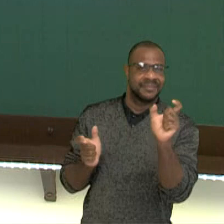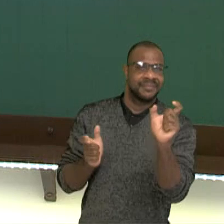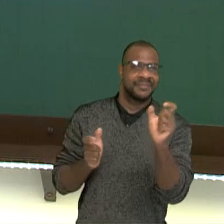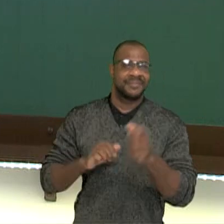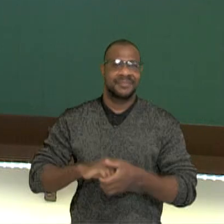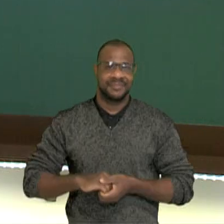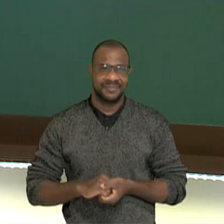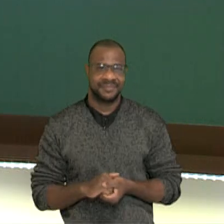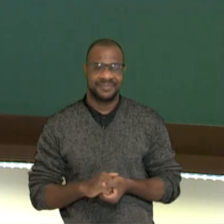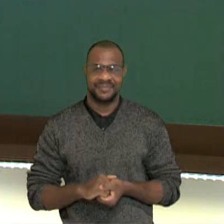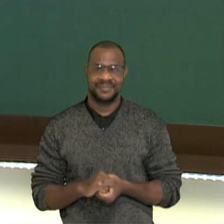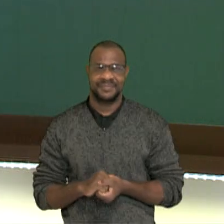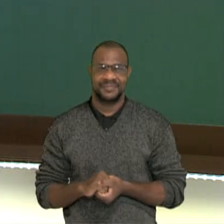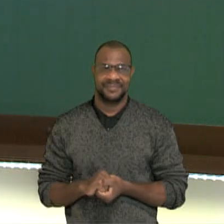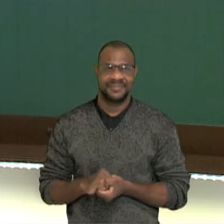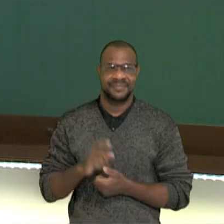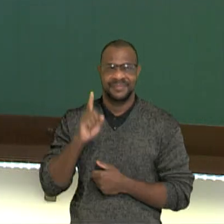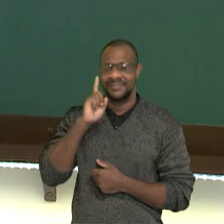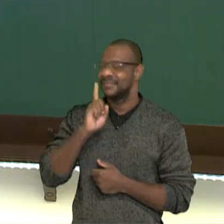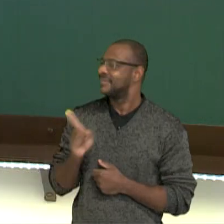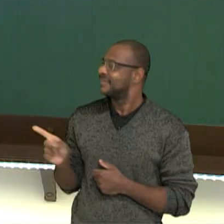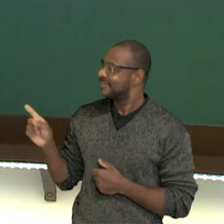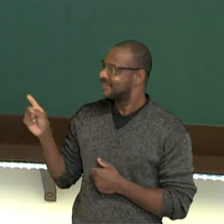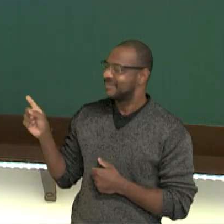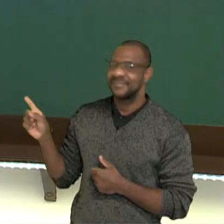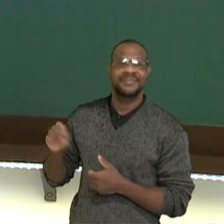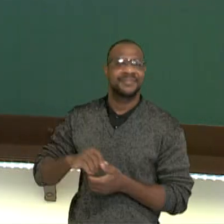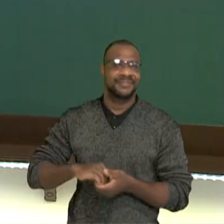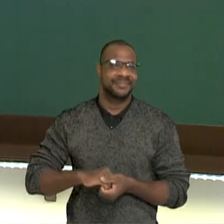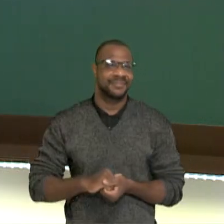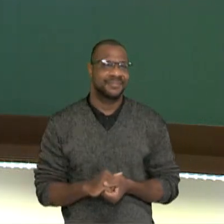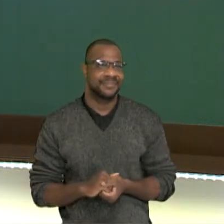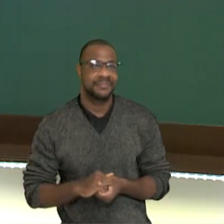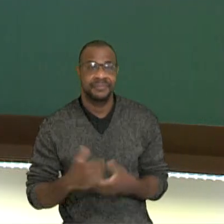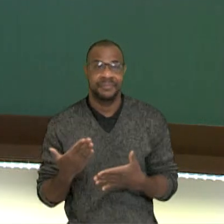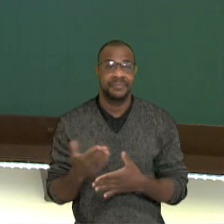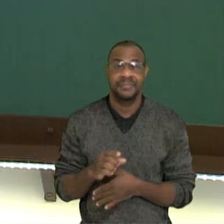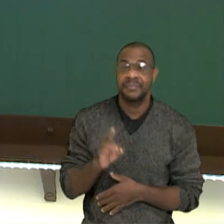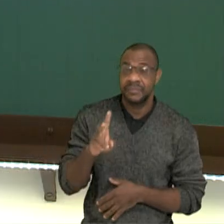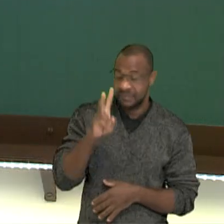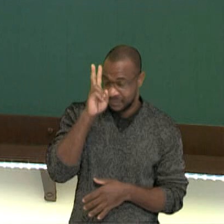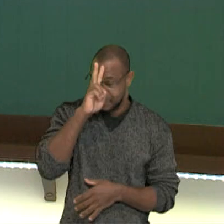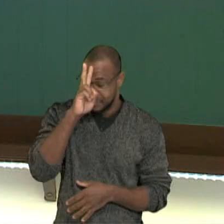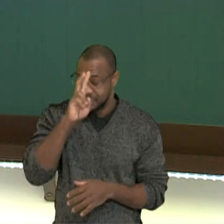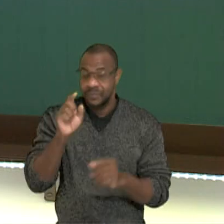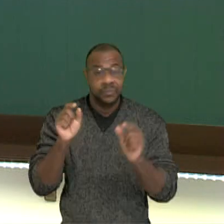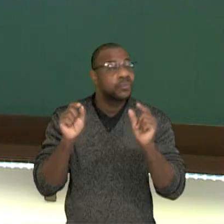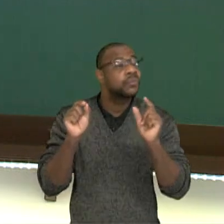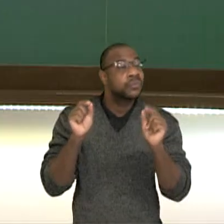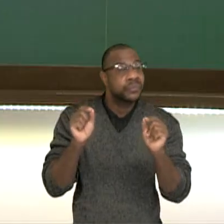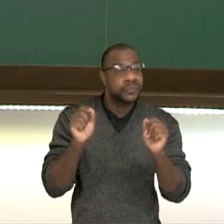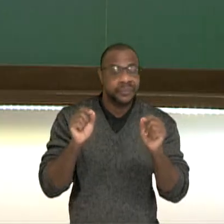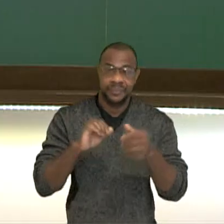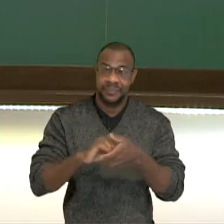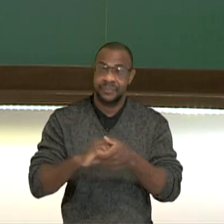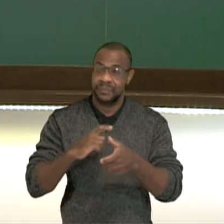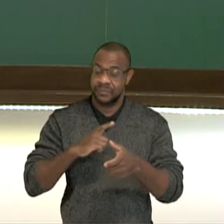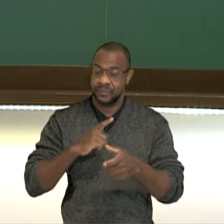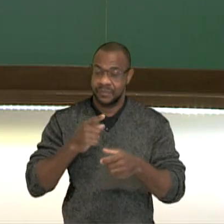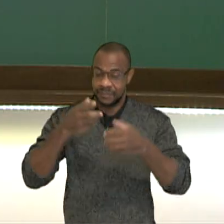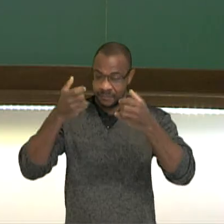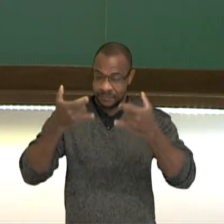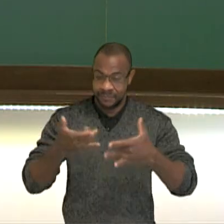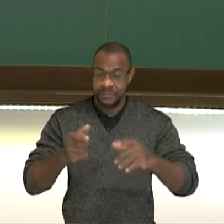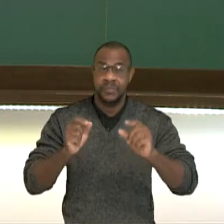noiva, bouquet, o buquê de flores e wedding cake. Aqui só lembrando vocês, pessoal, que quando nós